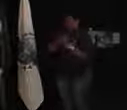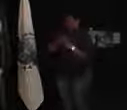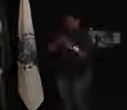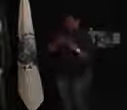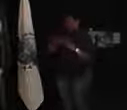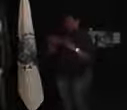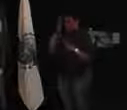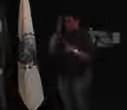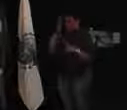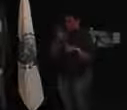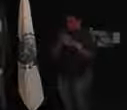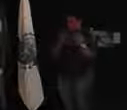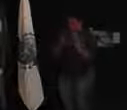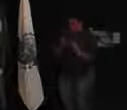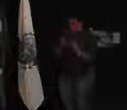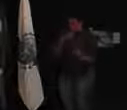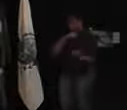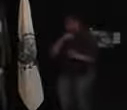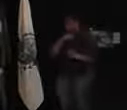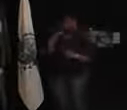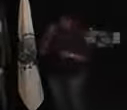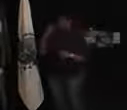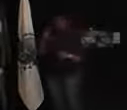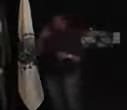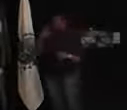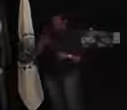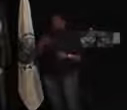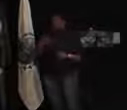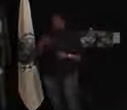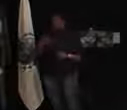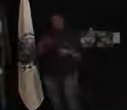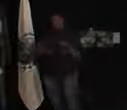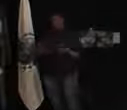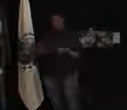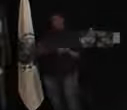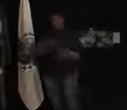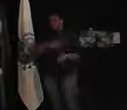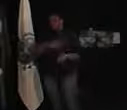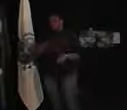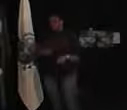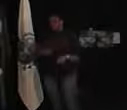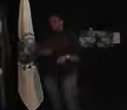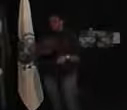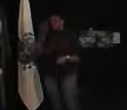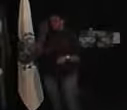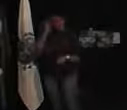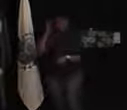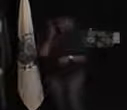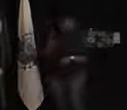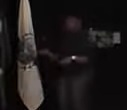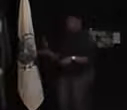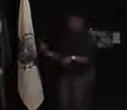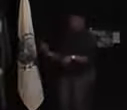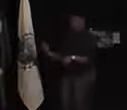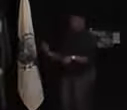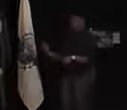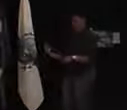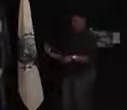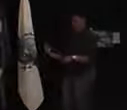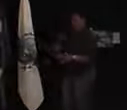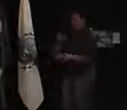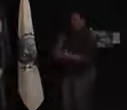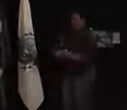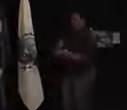5 filhos e a mãe achava que aquelazinha era mais levada, aquelezinho era mais levado. Ele pulava,